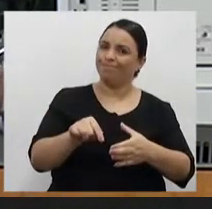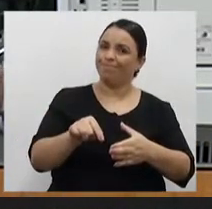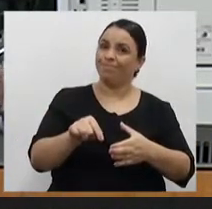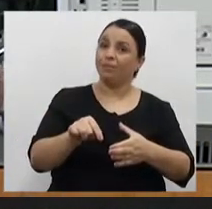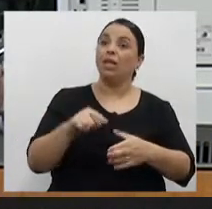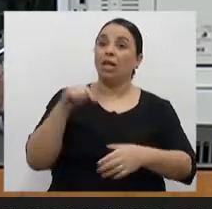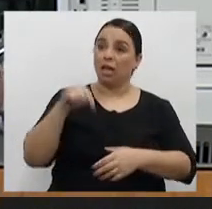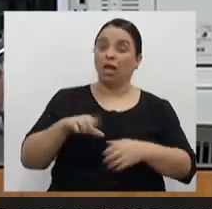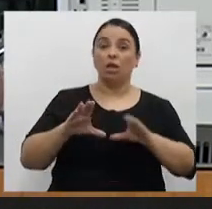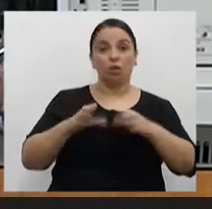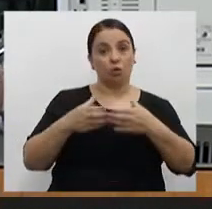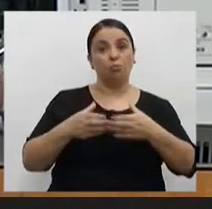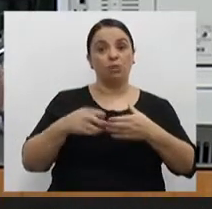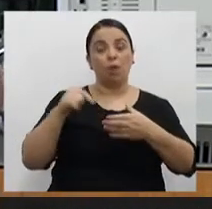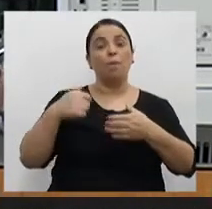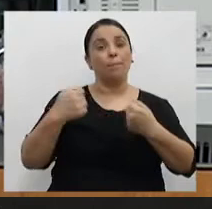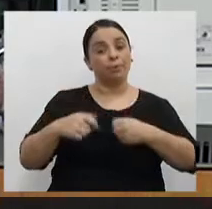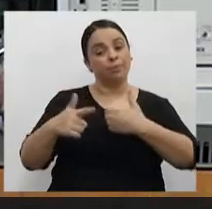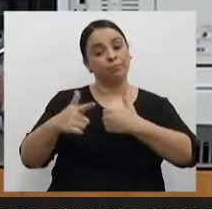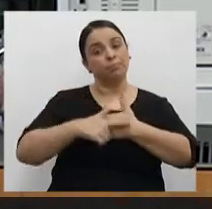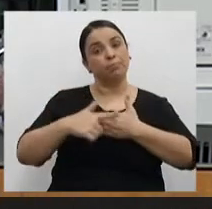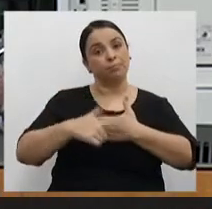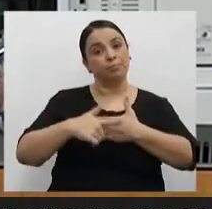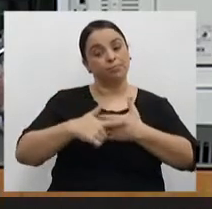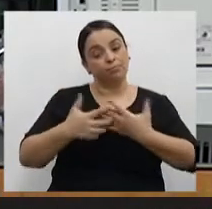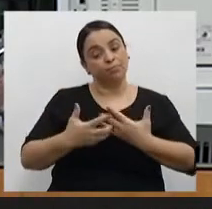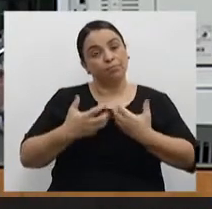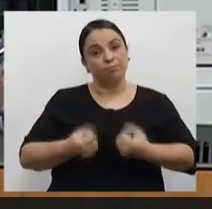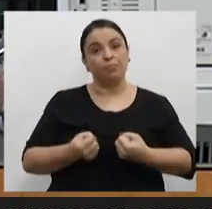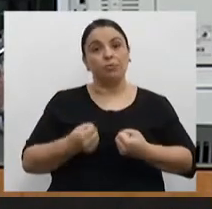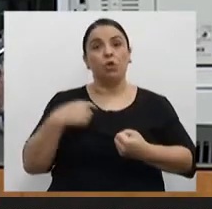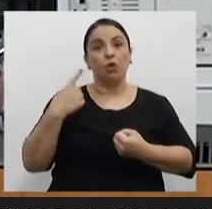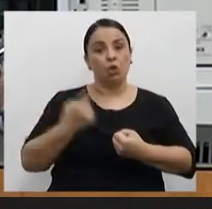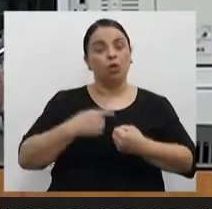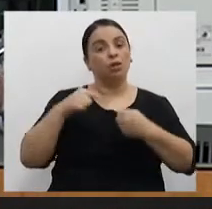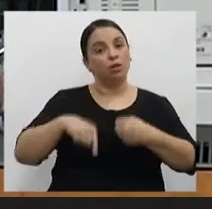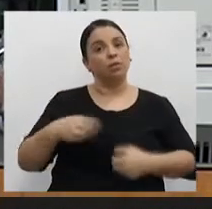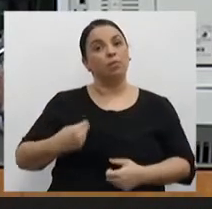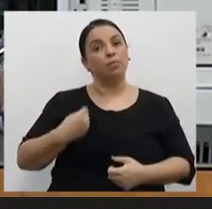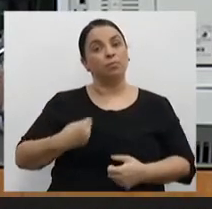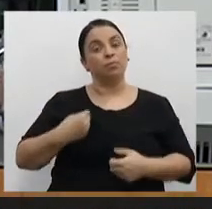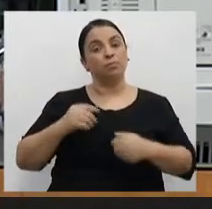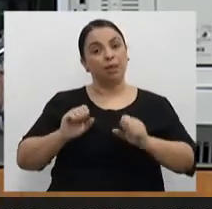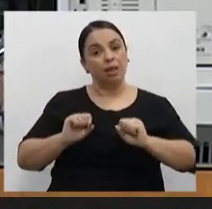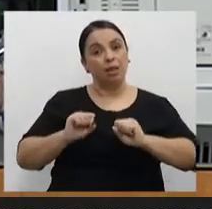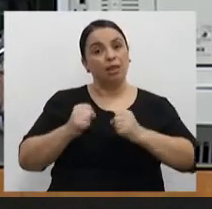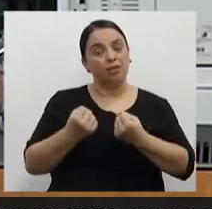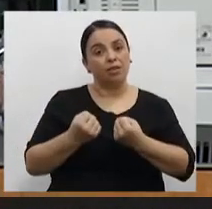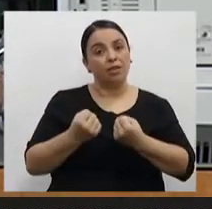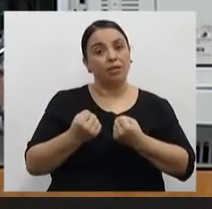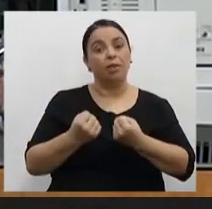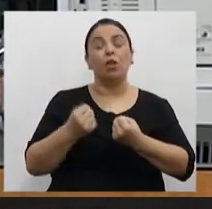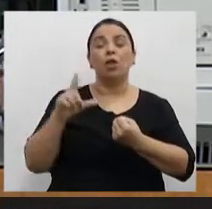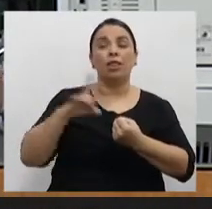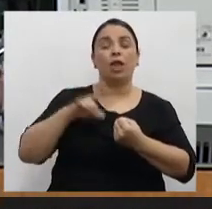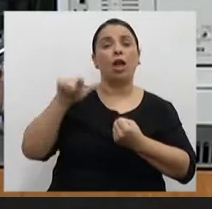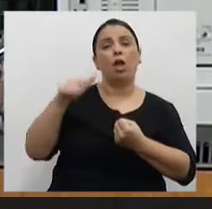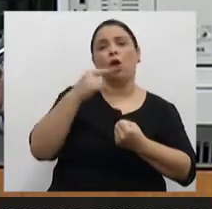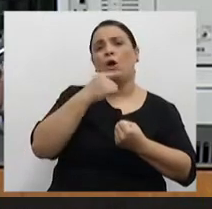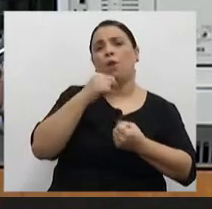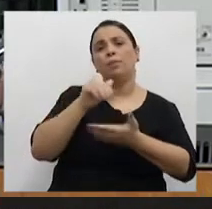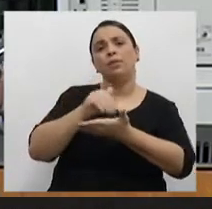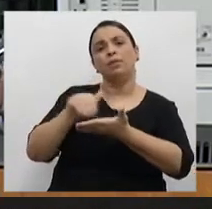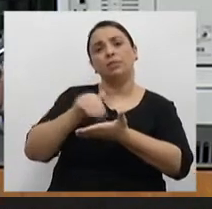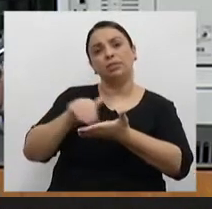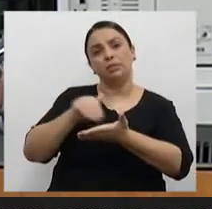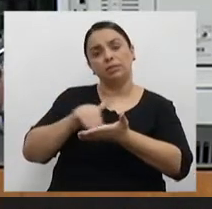aqui para defender. O nosso secretário de saúde hoje, Fábio Baquerete, ele é um defensor